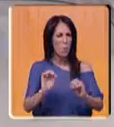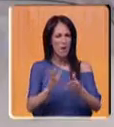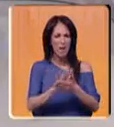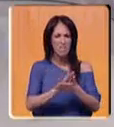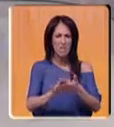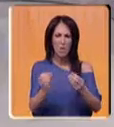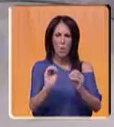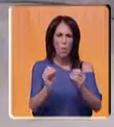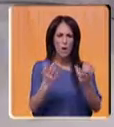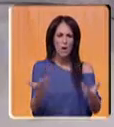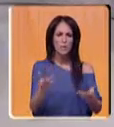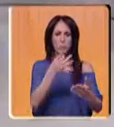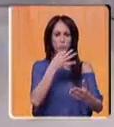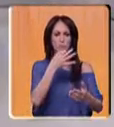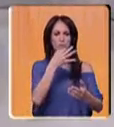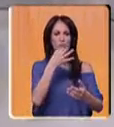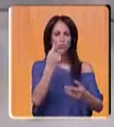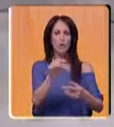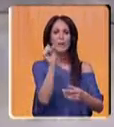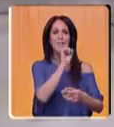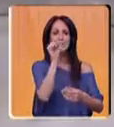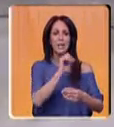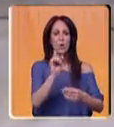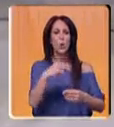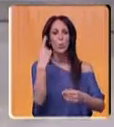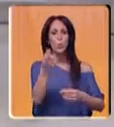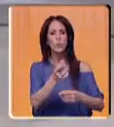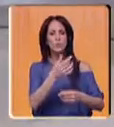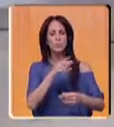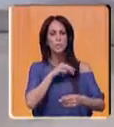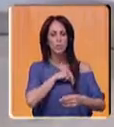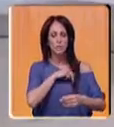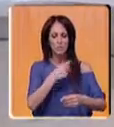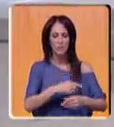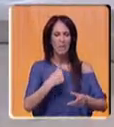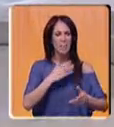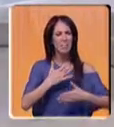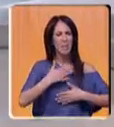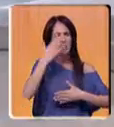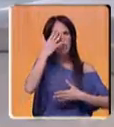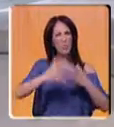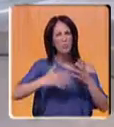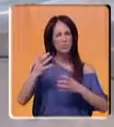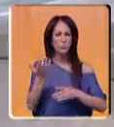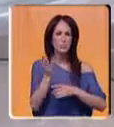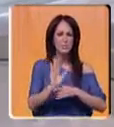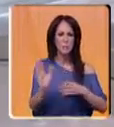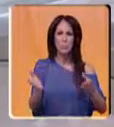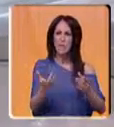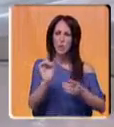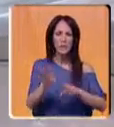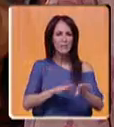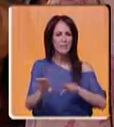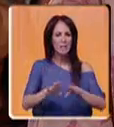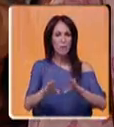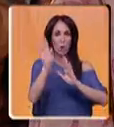termos. Aliás, podes falar, esse é só para cantar, porque tens o outro microfone, não te preocupes. Faz-me confusão não sermos como, por exemplo, Itália, os